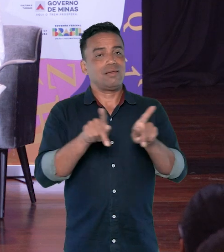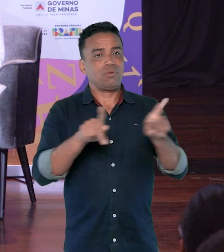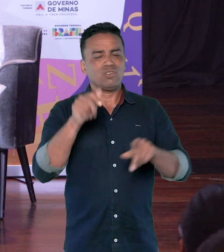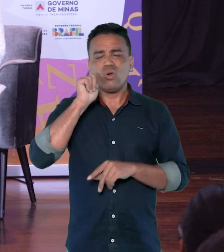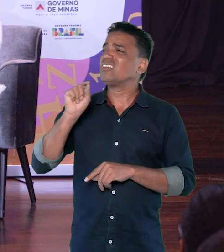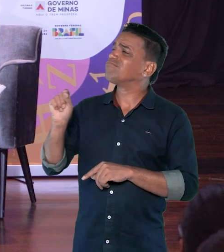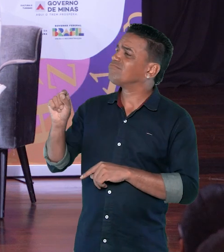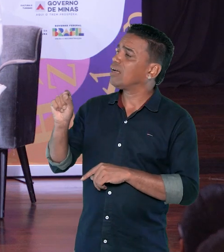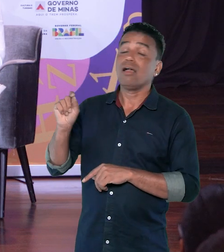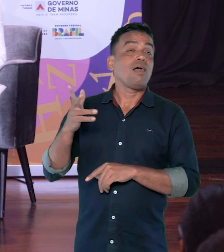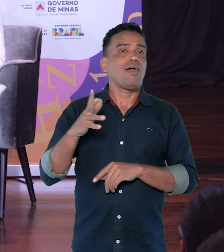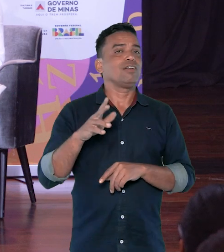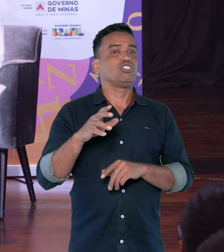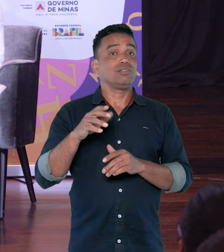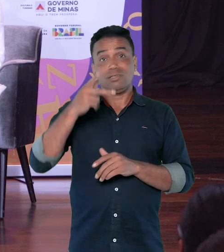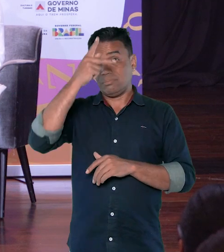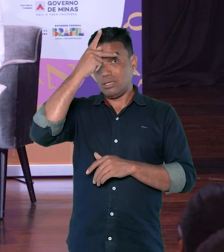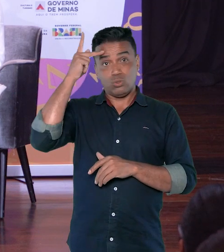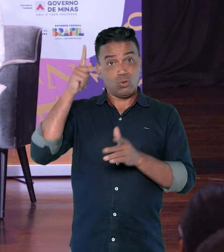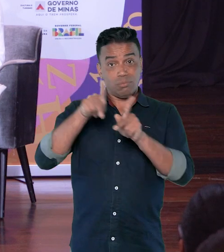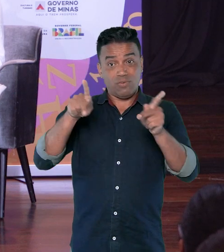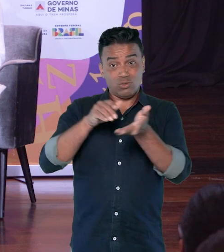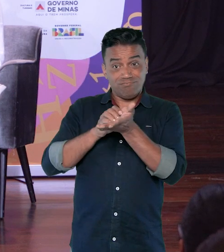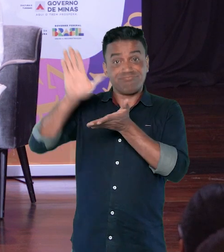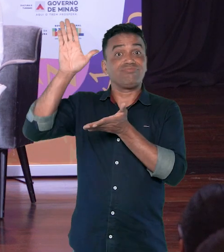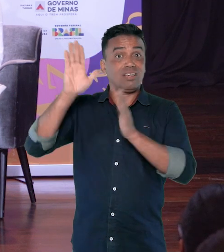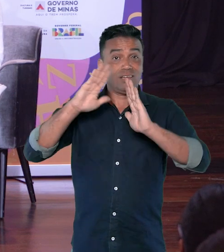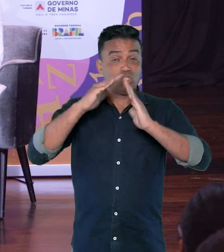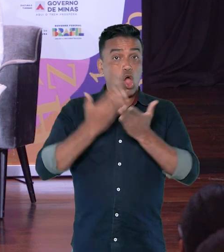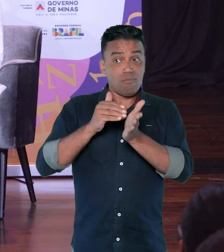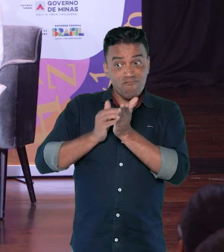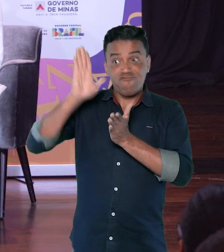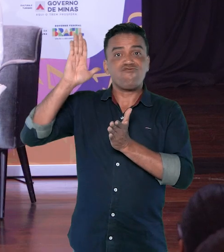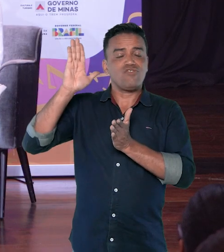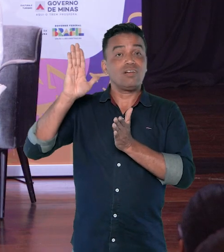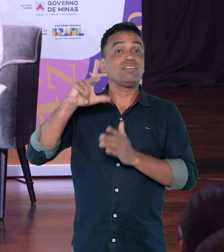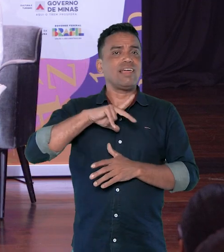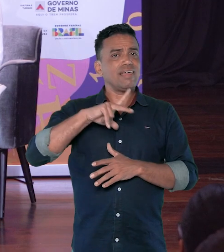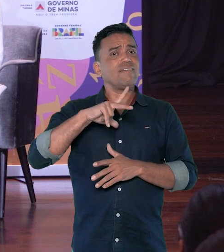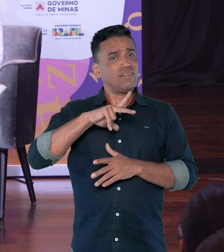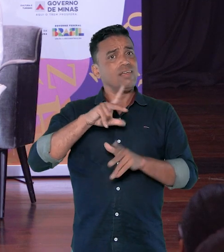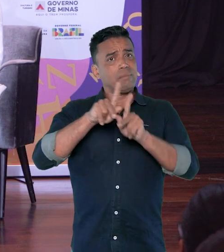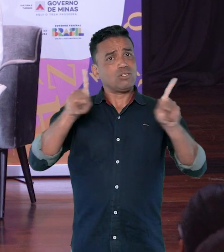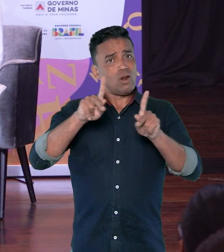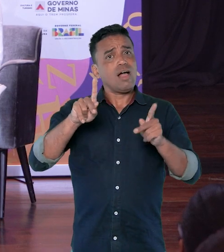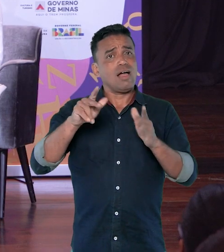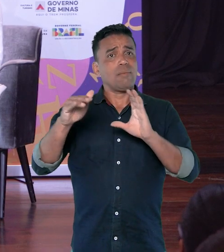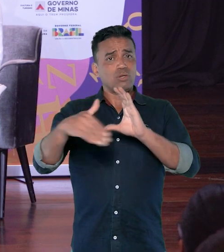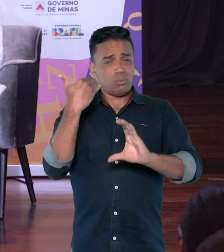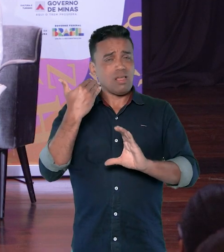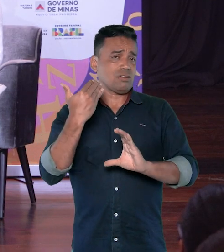Oi? De demissões de professoras, né, e teve uma em particular que me escreveu muito apavorada